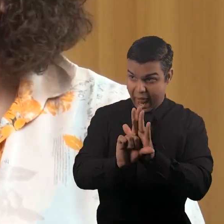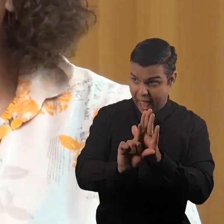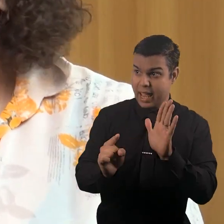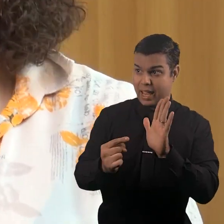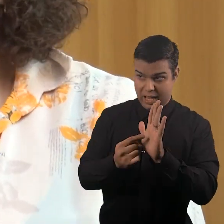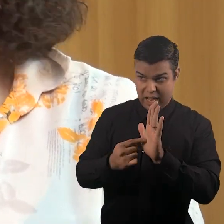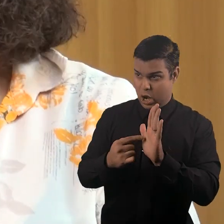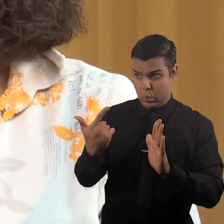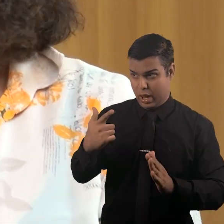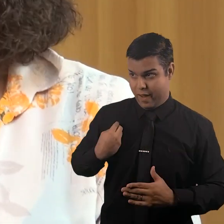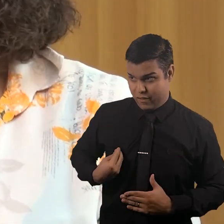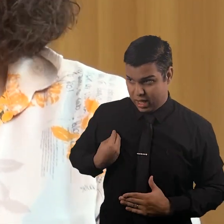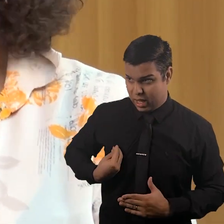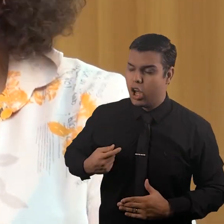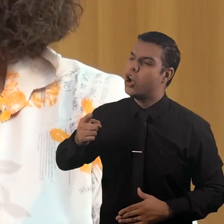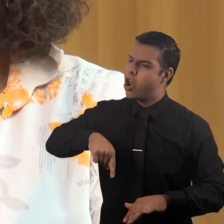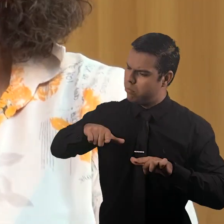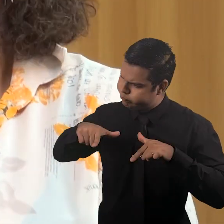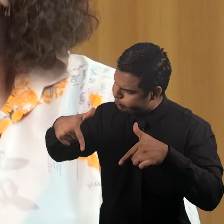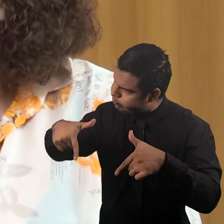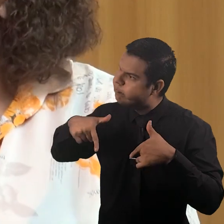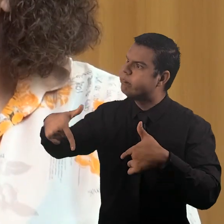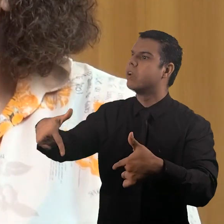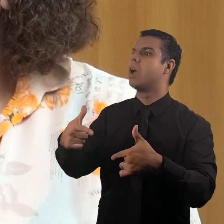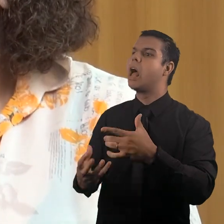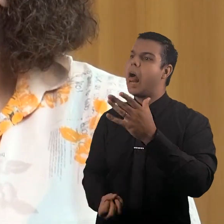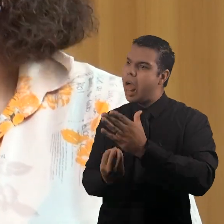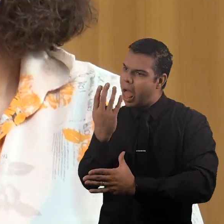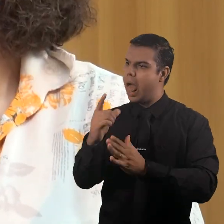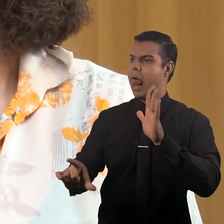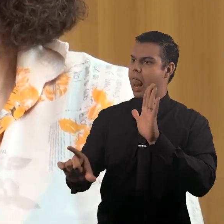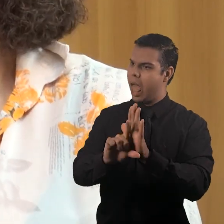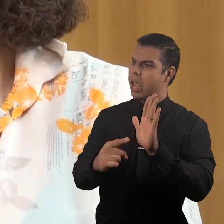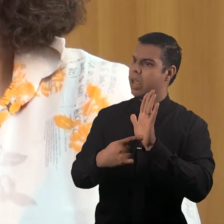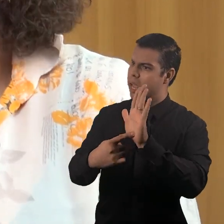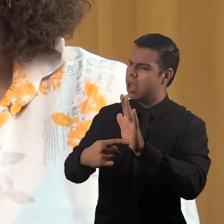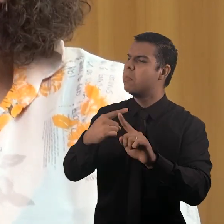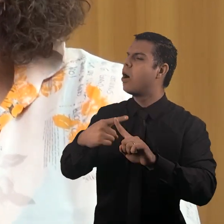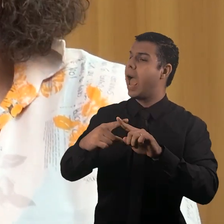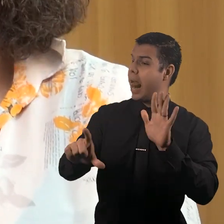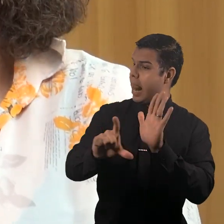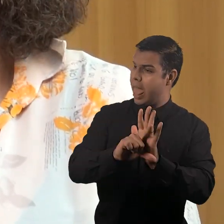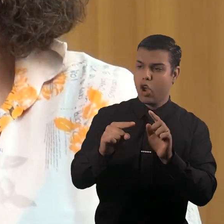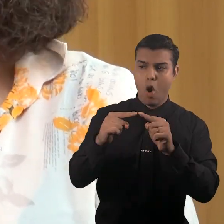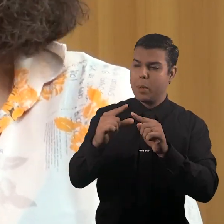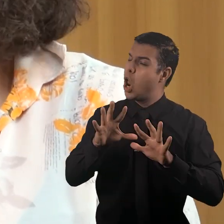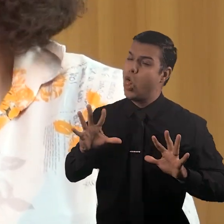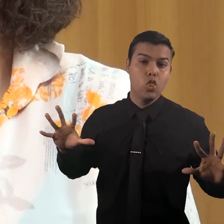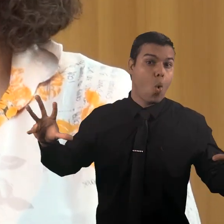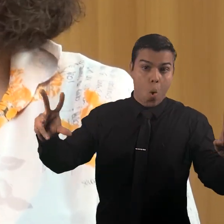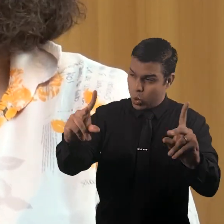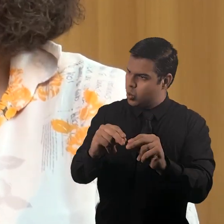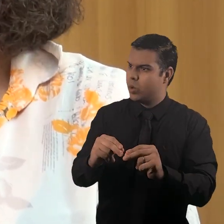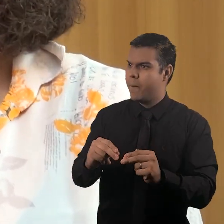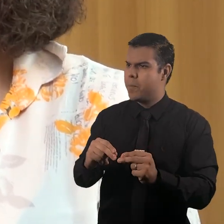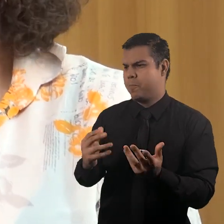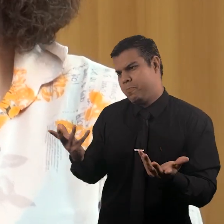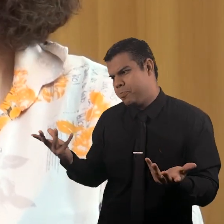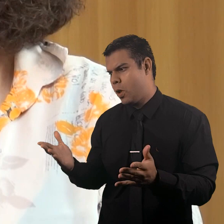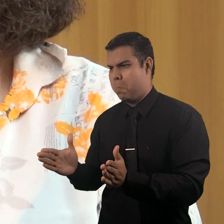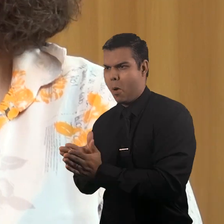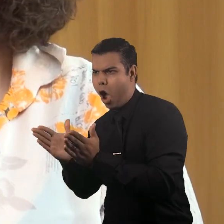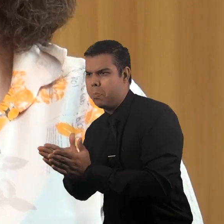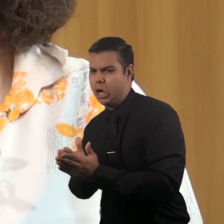que ainda não existe, vamos fazer com que ela exista. Porque as leis são para todos. E todos, independente de